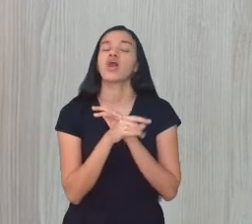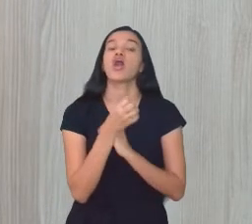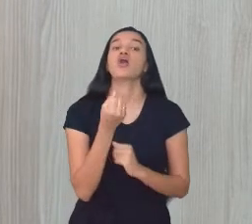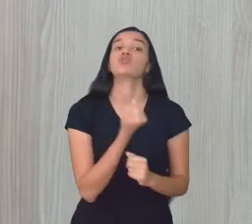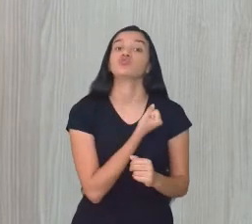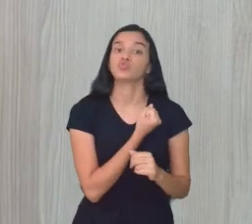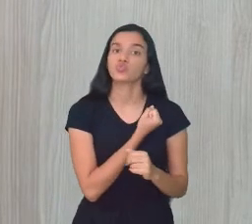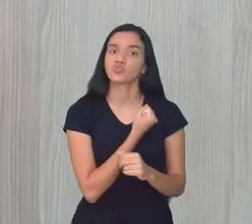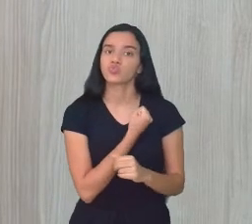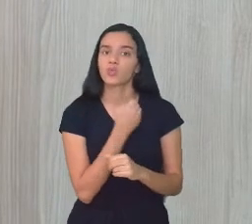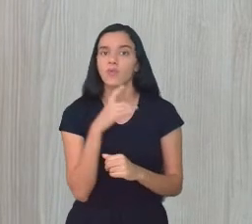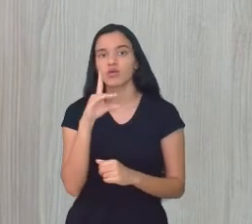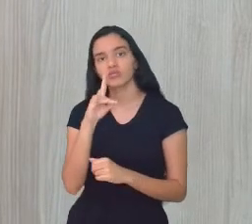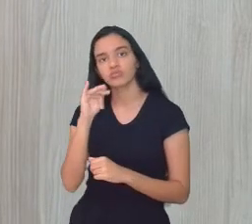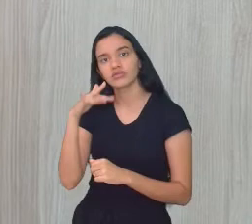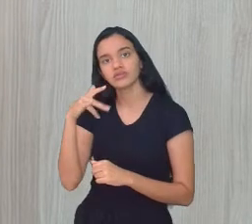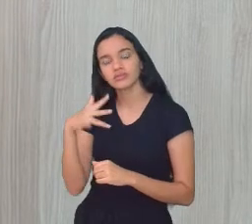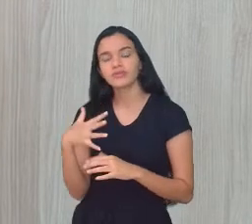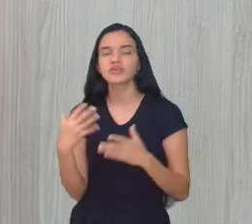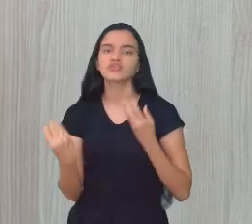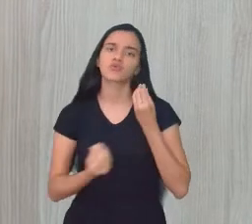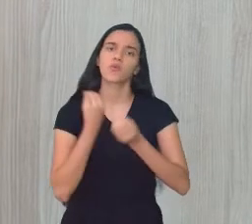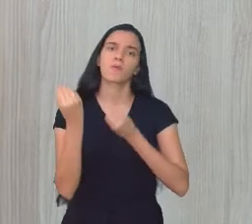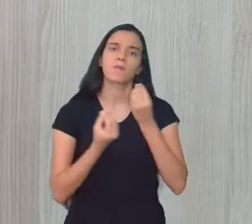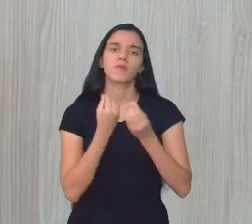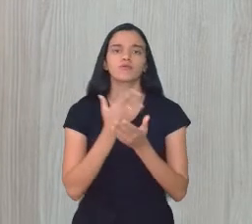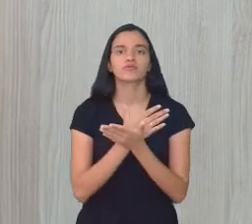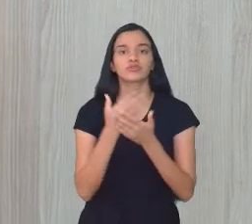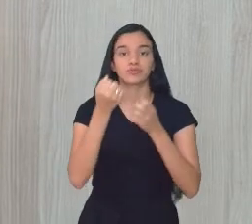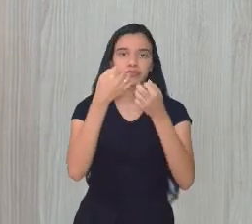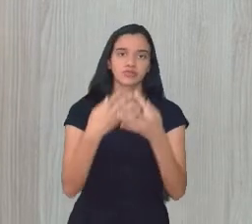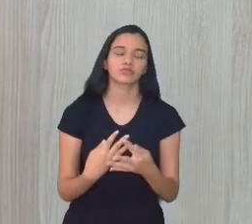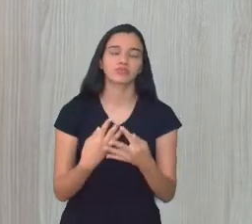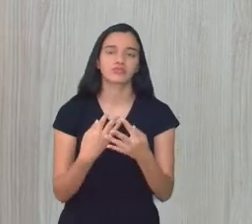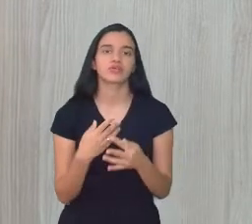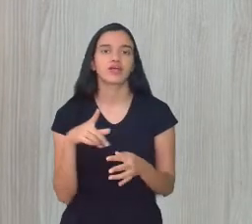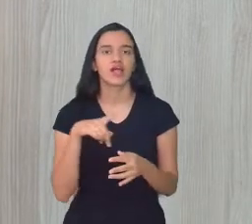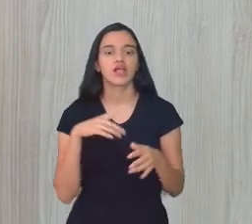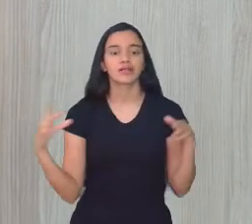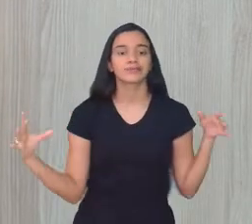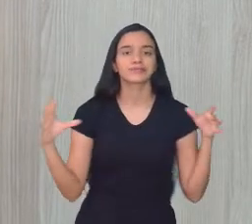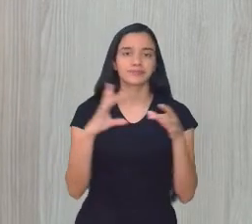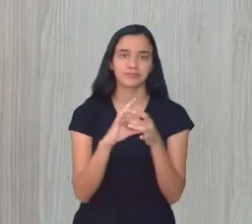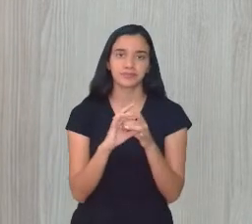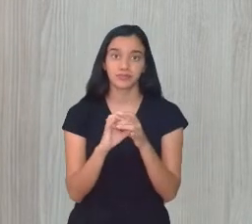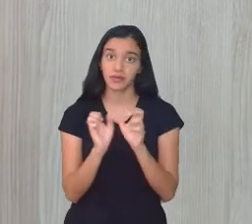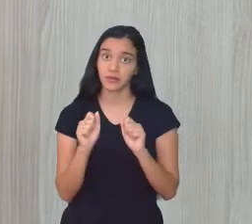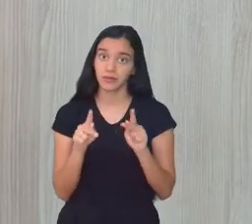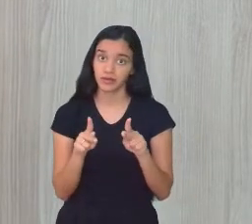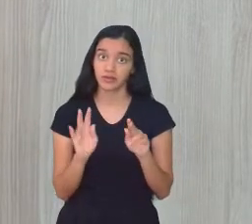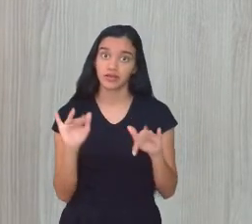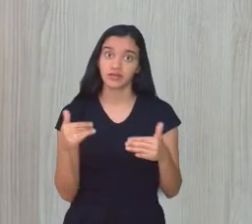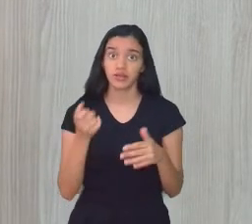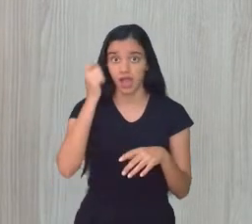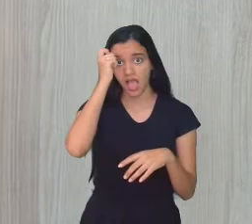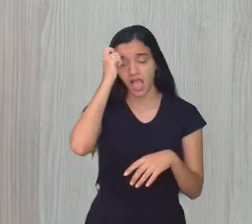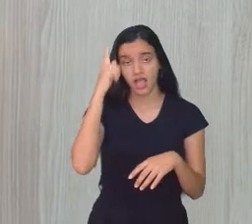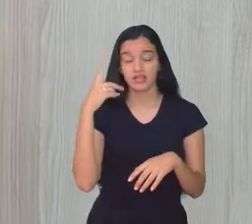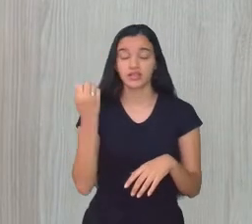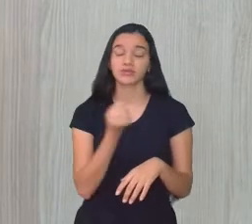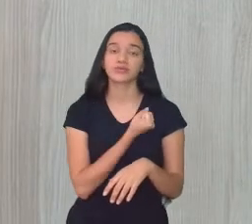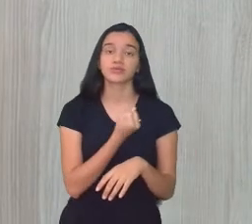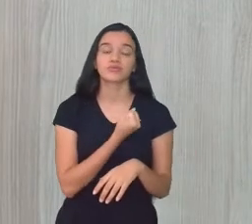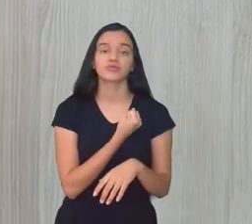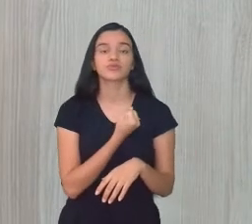números, né, aos números decimais, como ela falou no início da aula, está tudo interligado, tá? Então, essa ideia aí dos